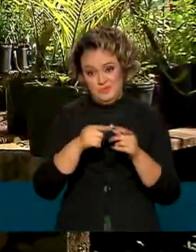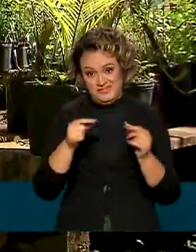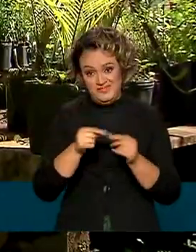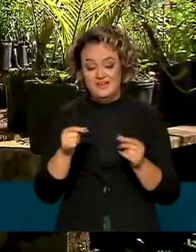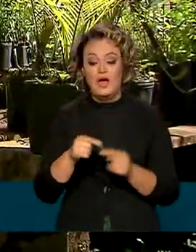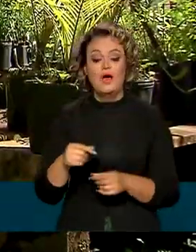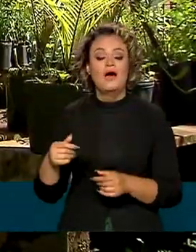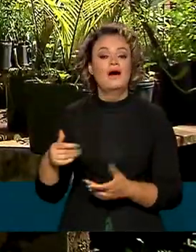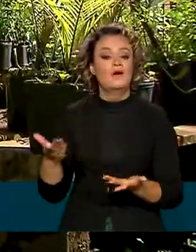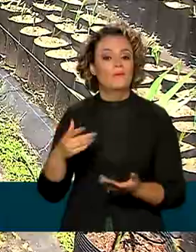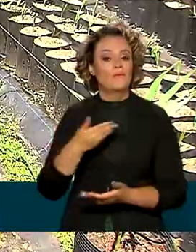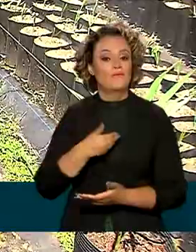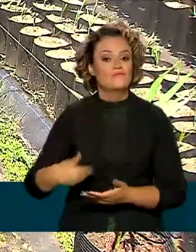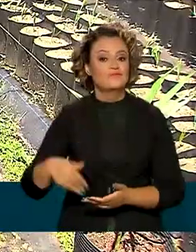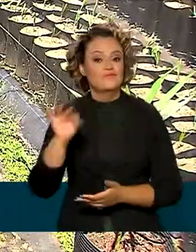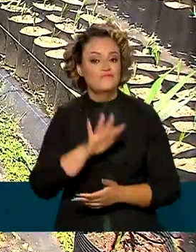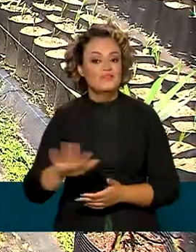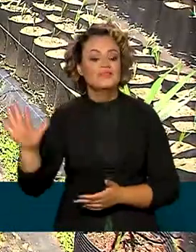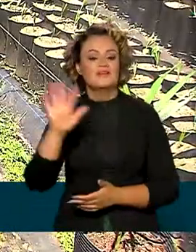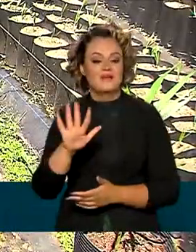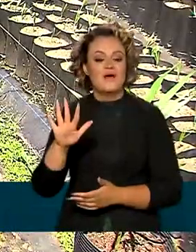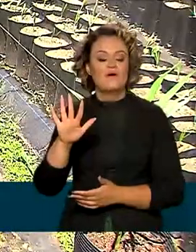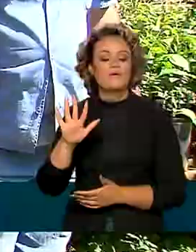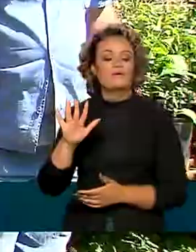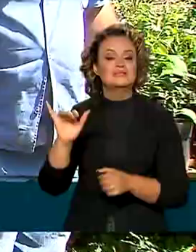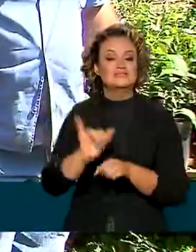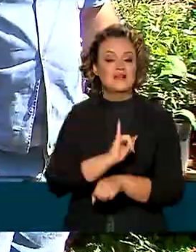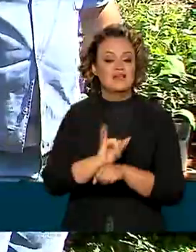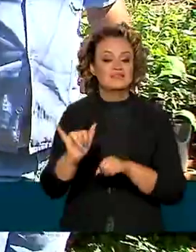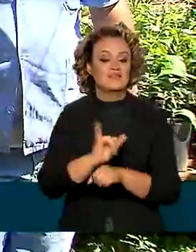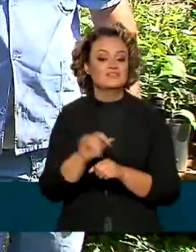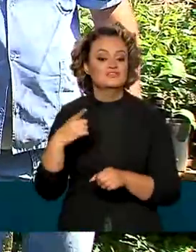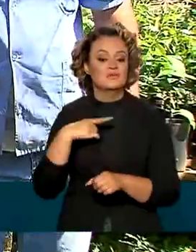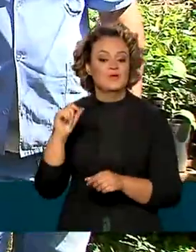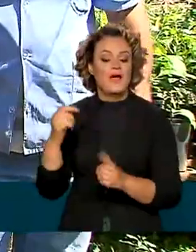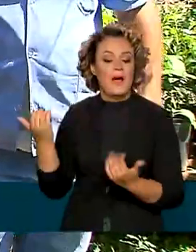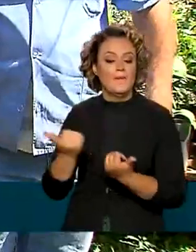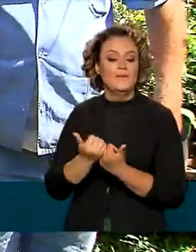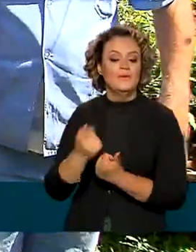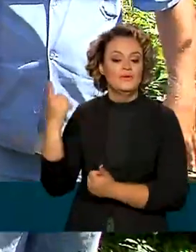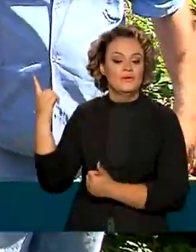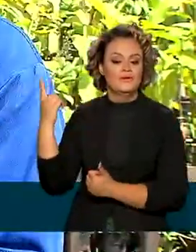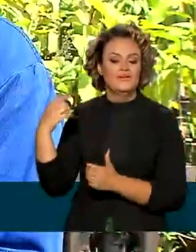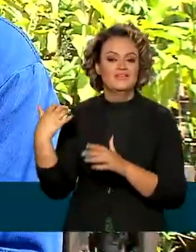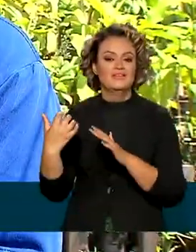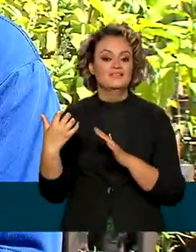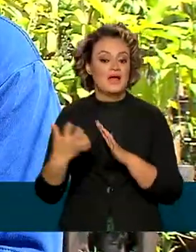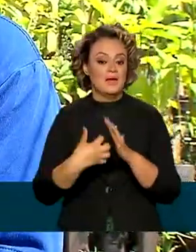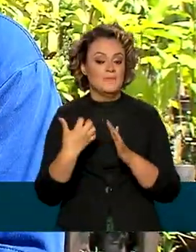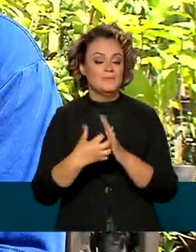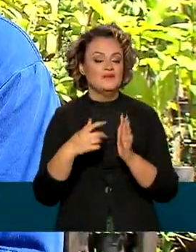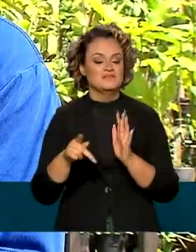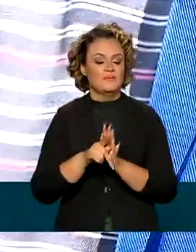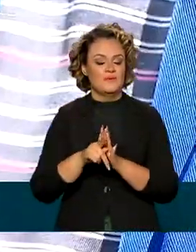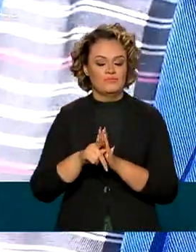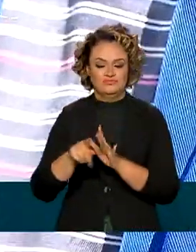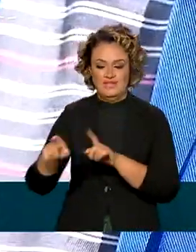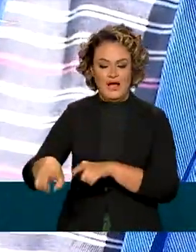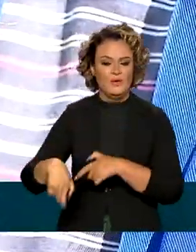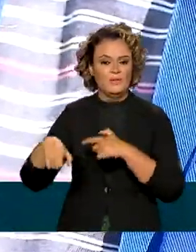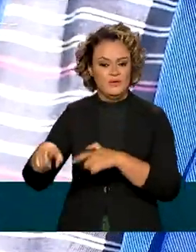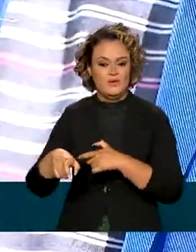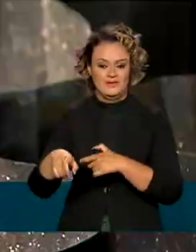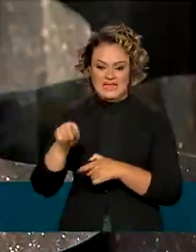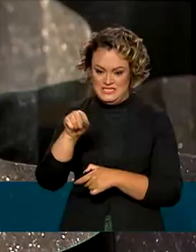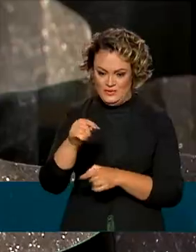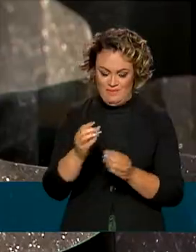programa do governo federal, Rota da Fruticultura, conta com o apoio da empresa brasileira de pesquisa agropecuária. Mudas